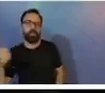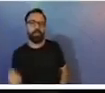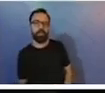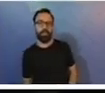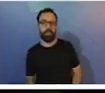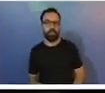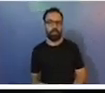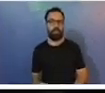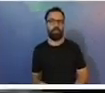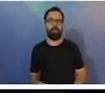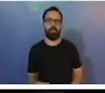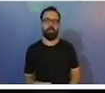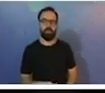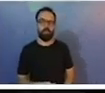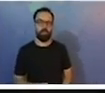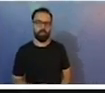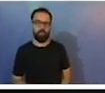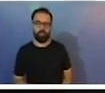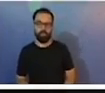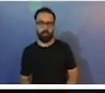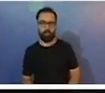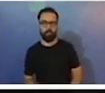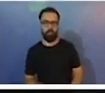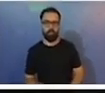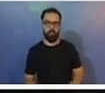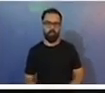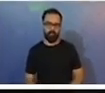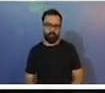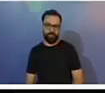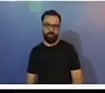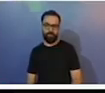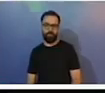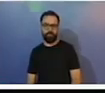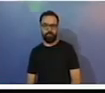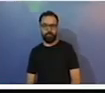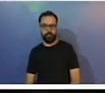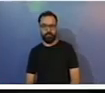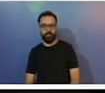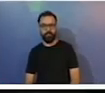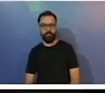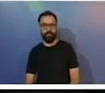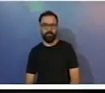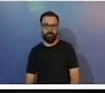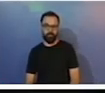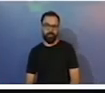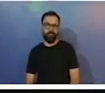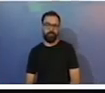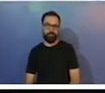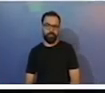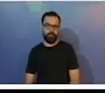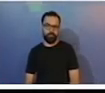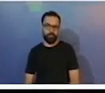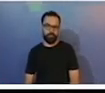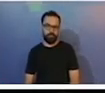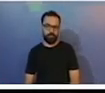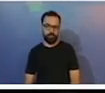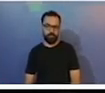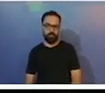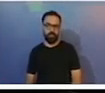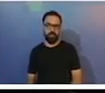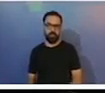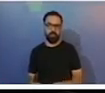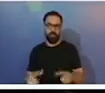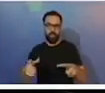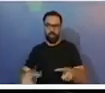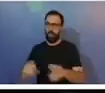pedaços de terra do aqueles blocos de terra do nosso planeta. O trabalho realizado nesse